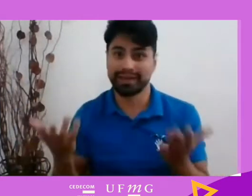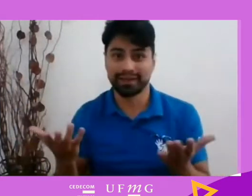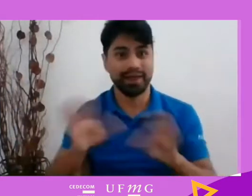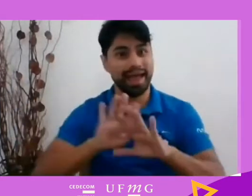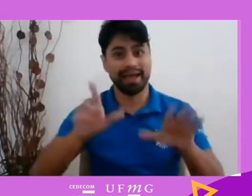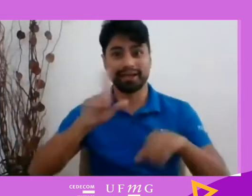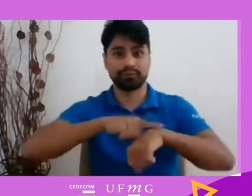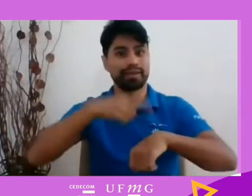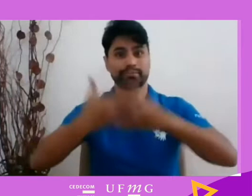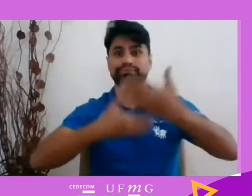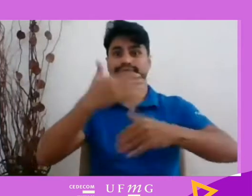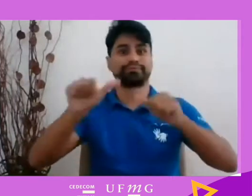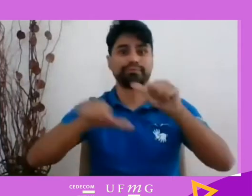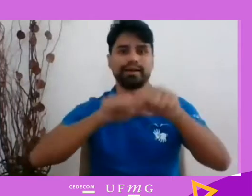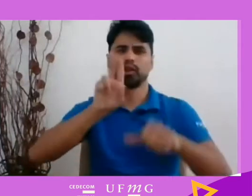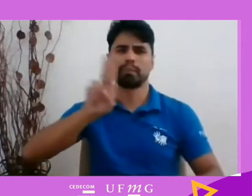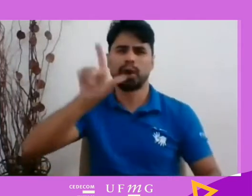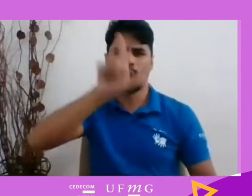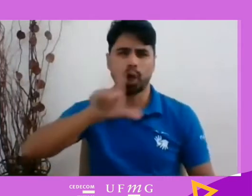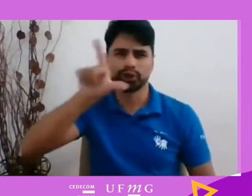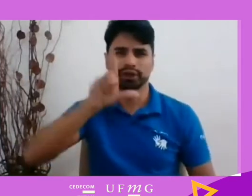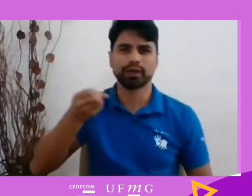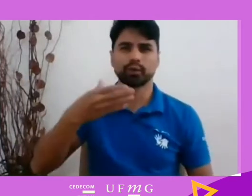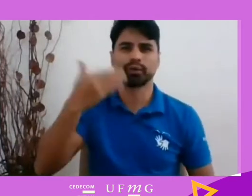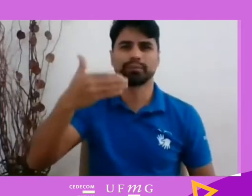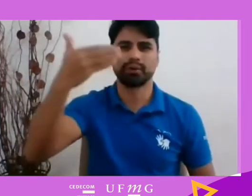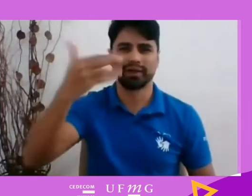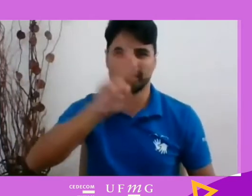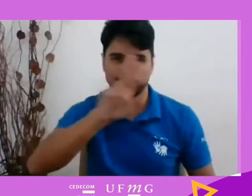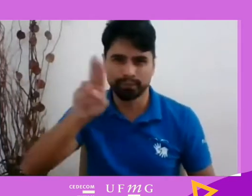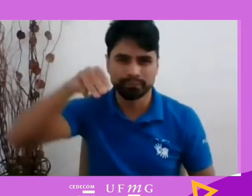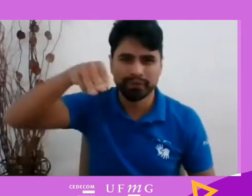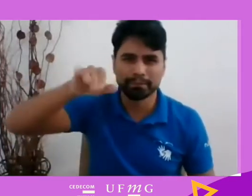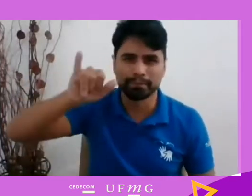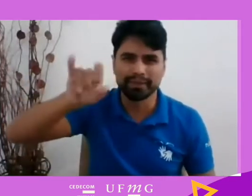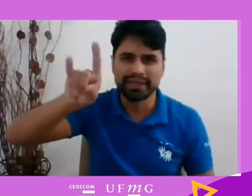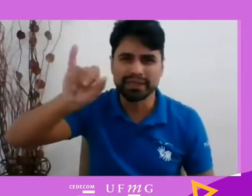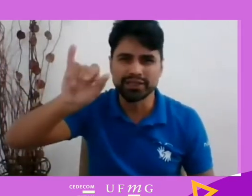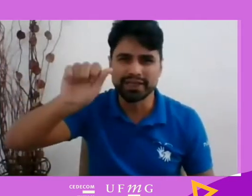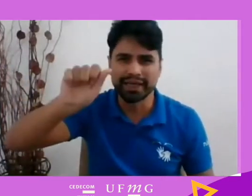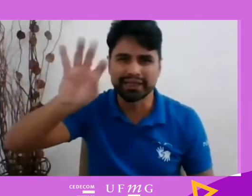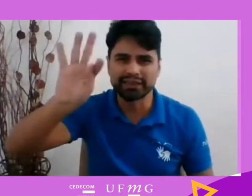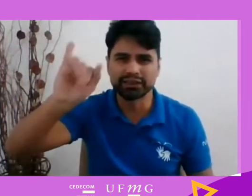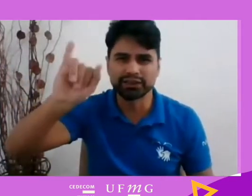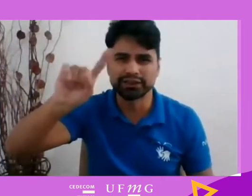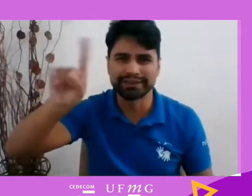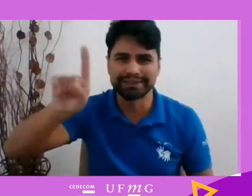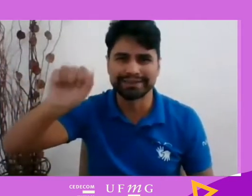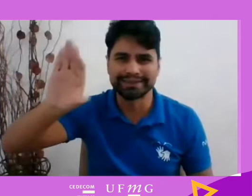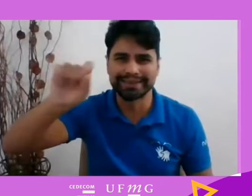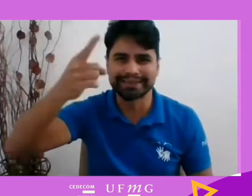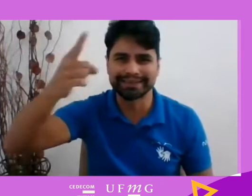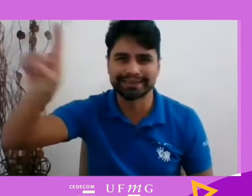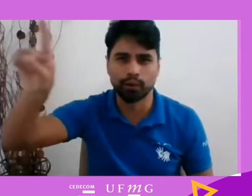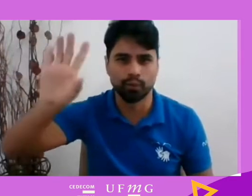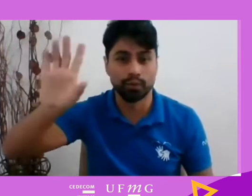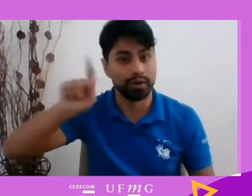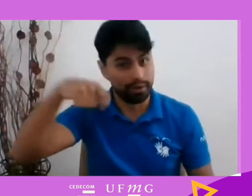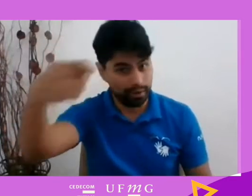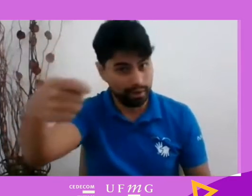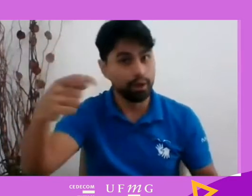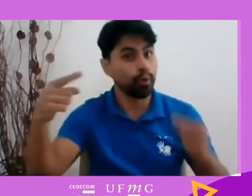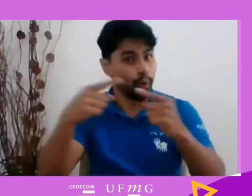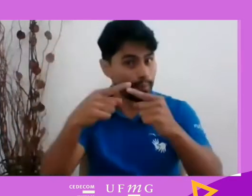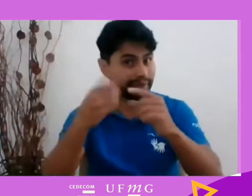mediatização, que é o modo como, por exemplo, outra questão importante de alfabetização transmídia, que é como crianças e jovens vão deixando